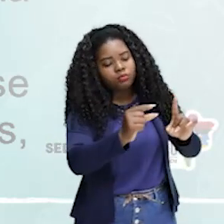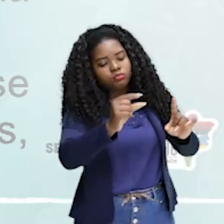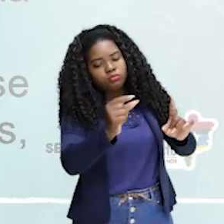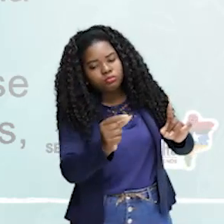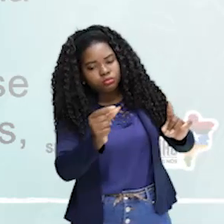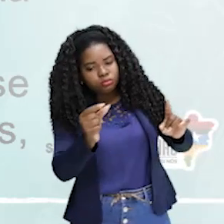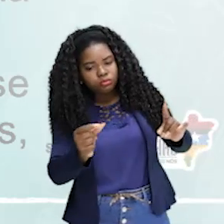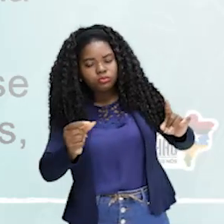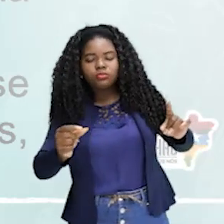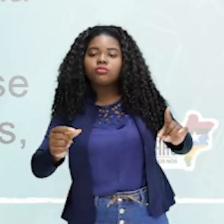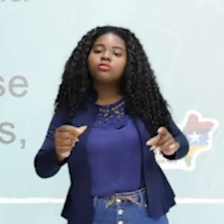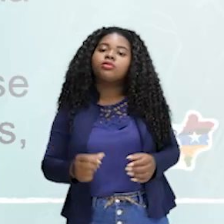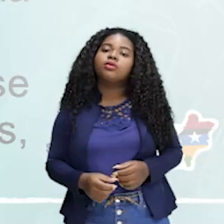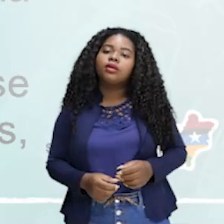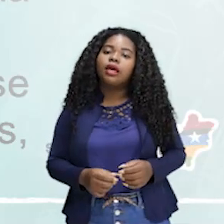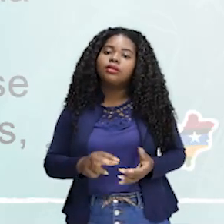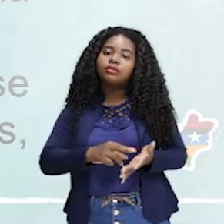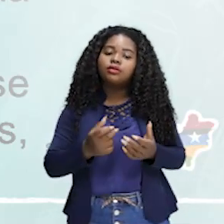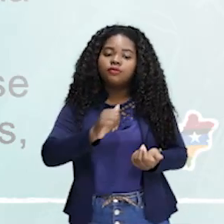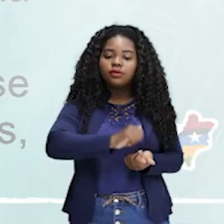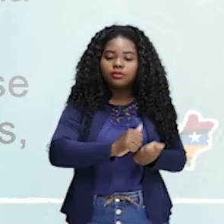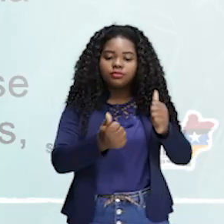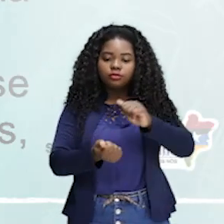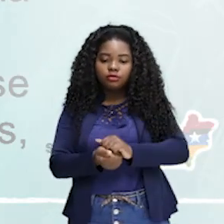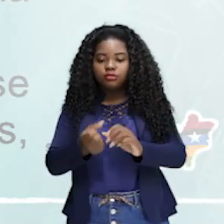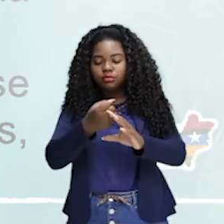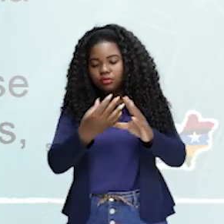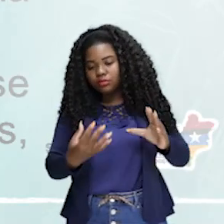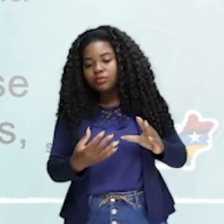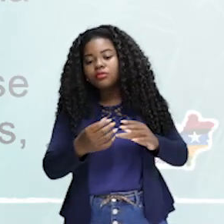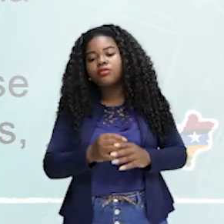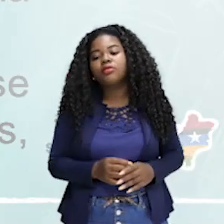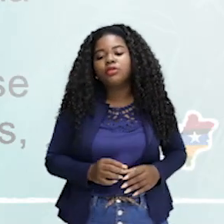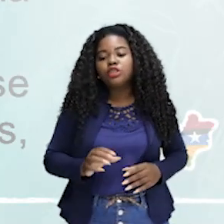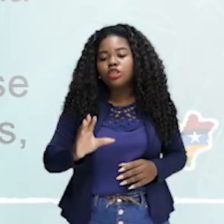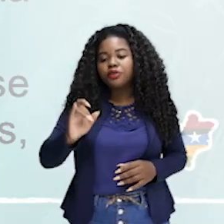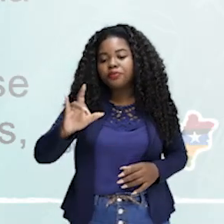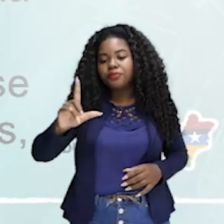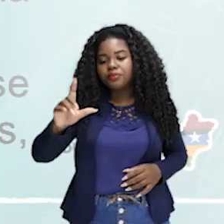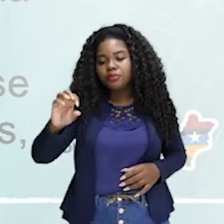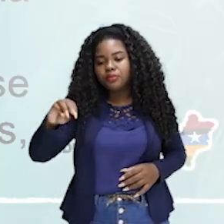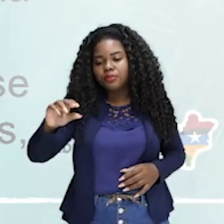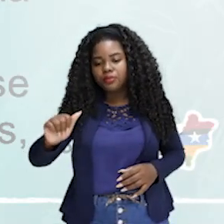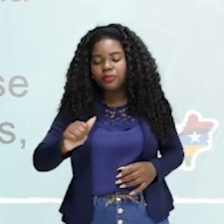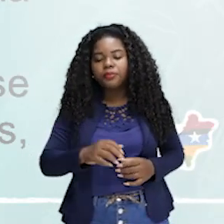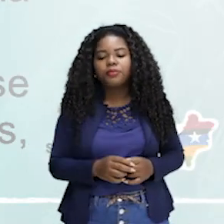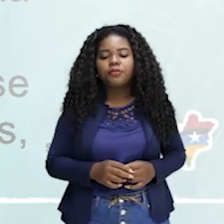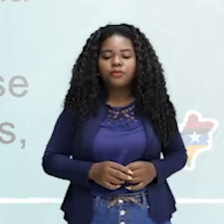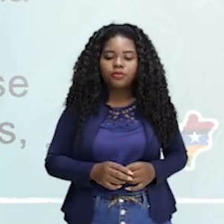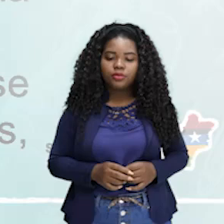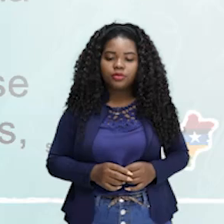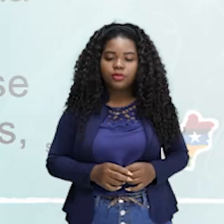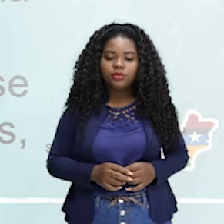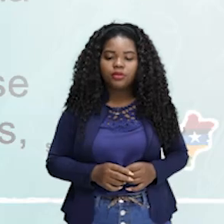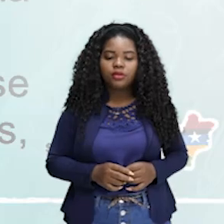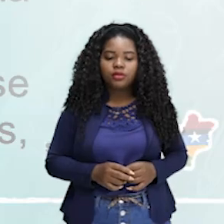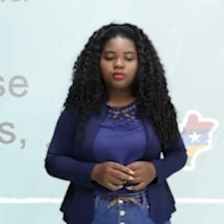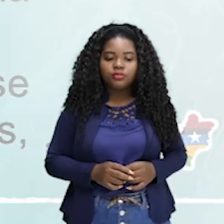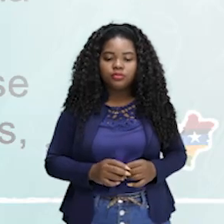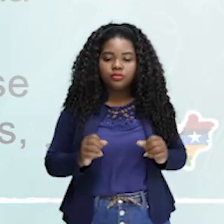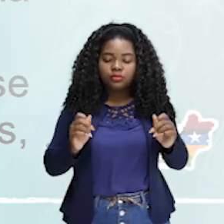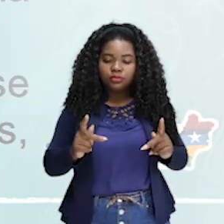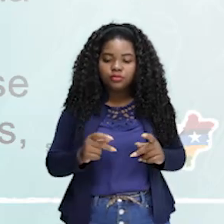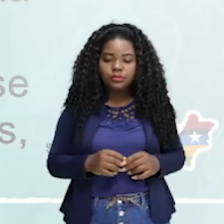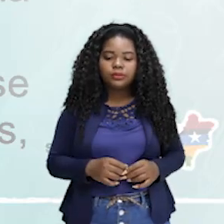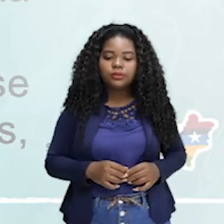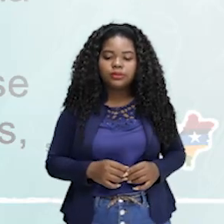meio de adaptação às suas características climáticas. E a fauna, né, ela vai ser bastante variada por tal